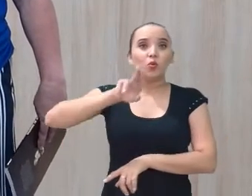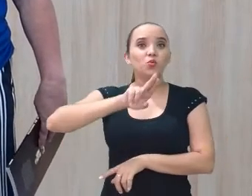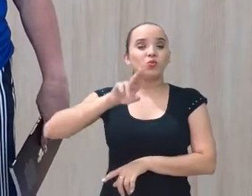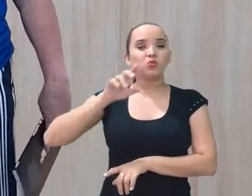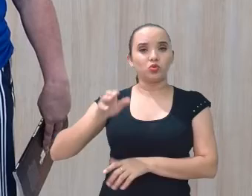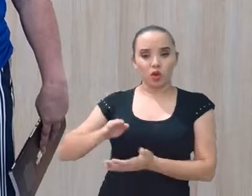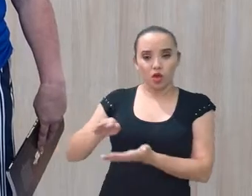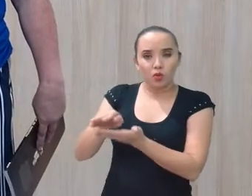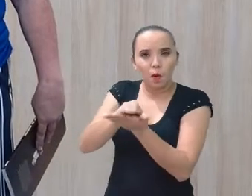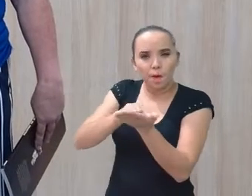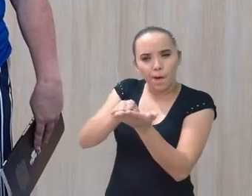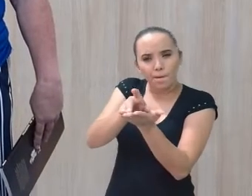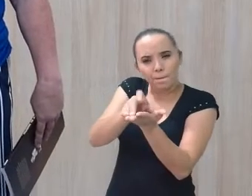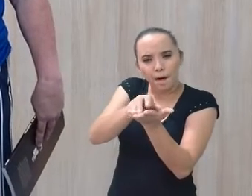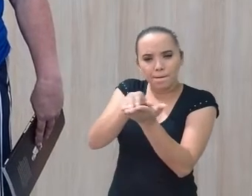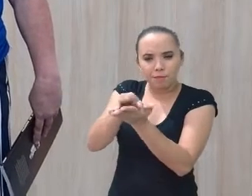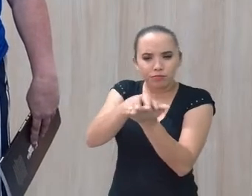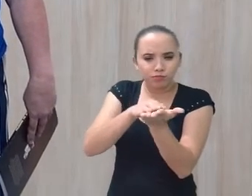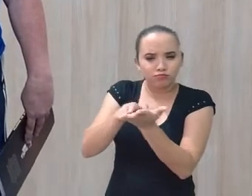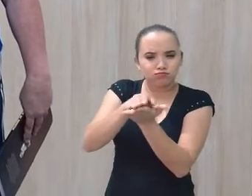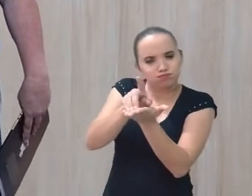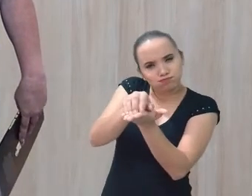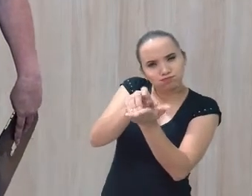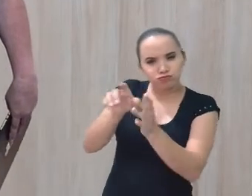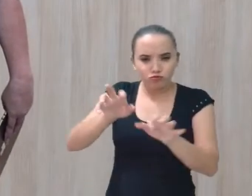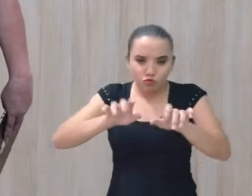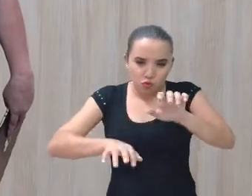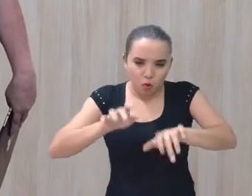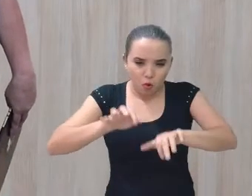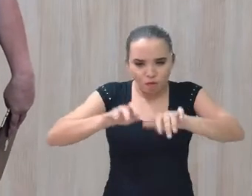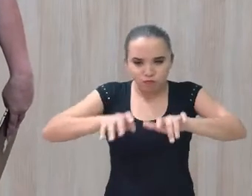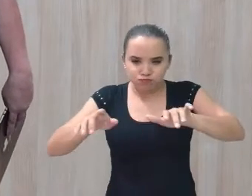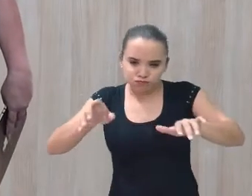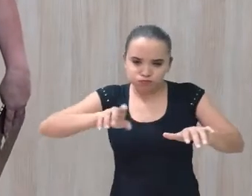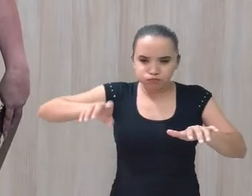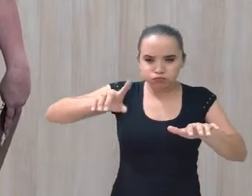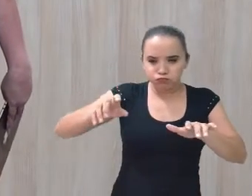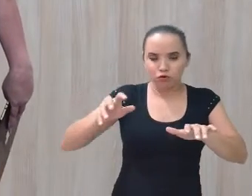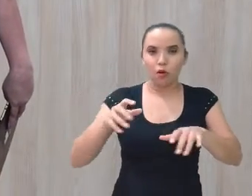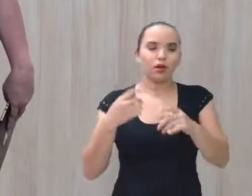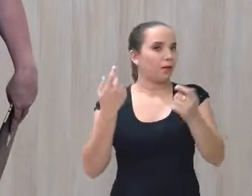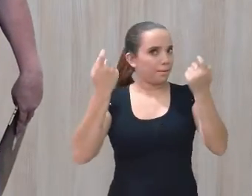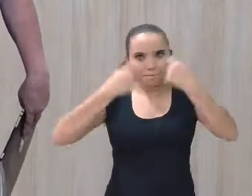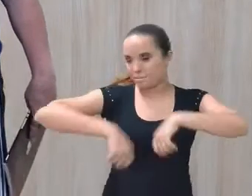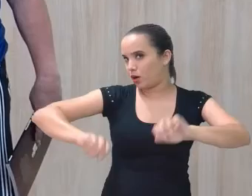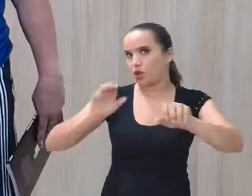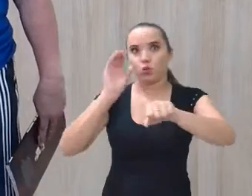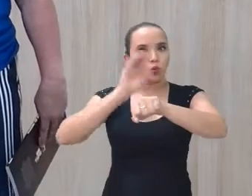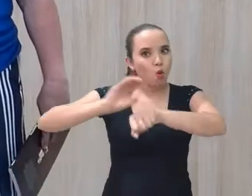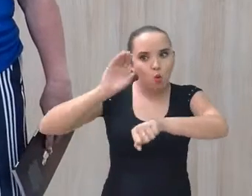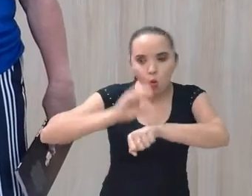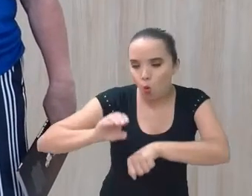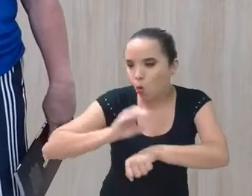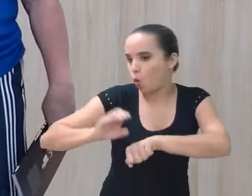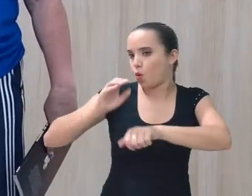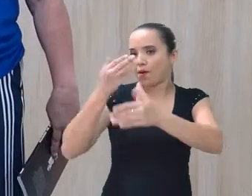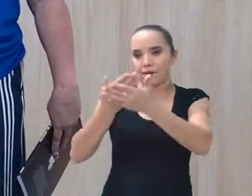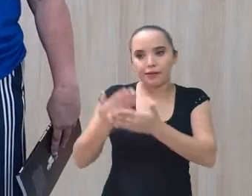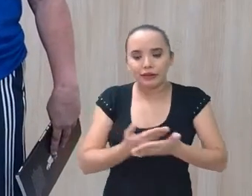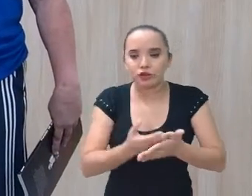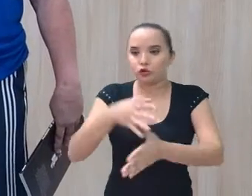Não precisa ter aquele domínio de coordenadas, né, como em outros programas gráficos, né, que você tem que